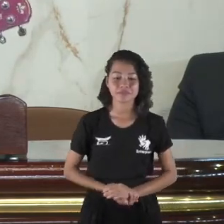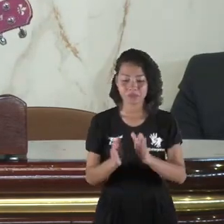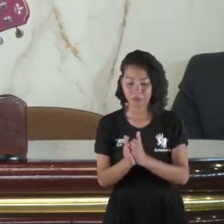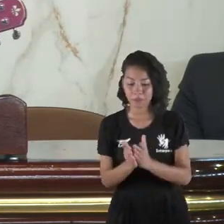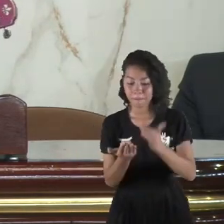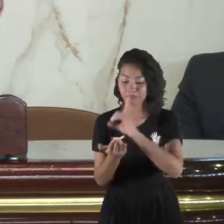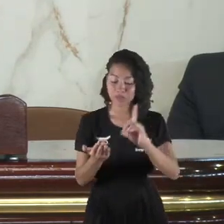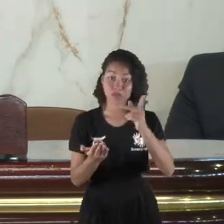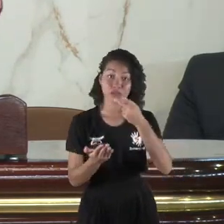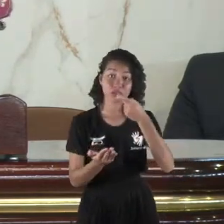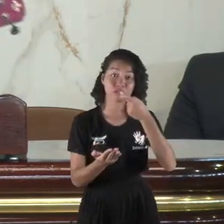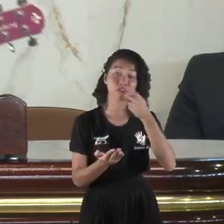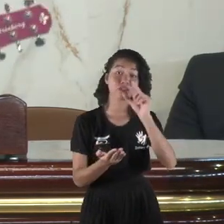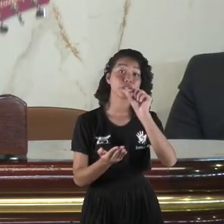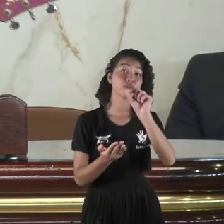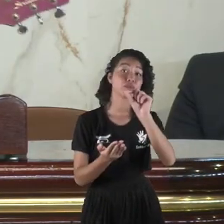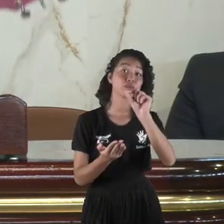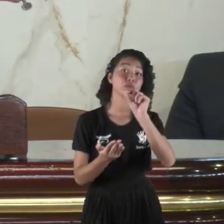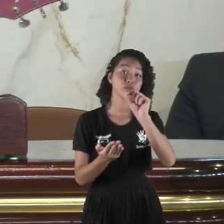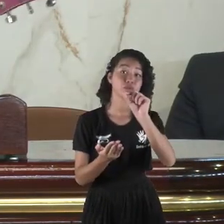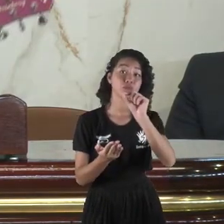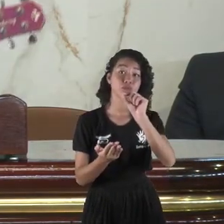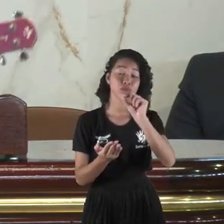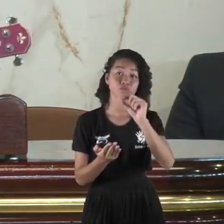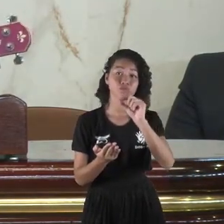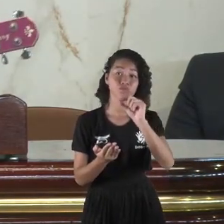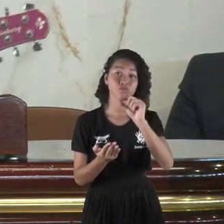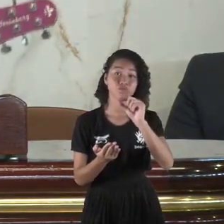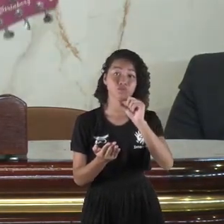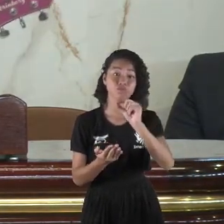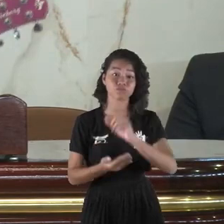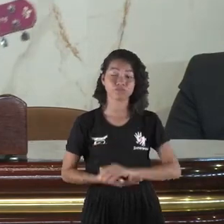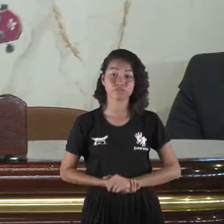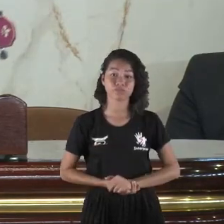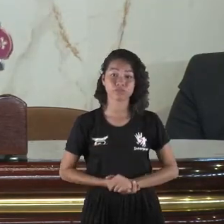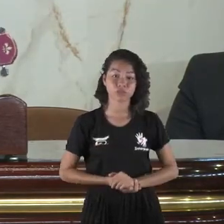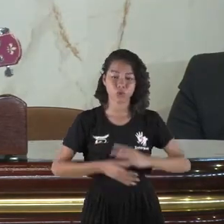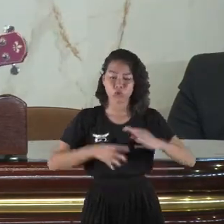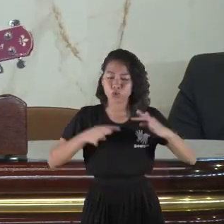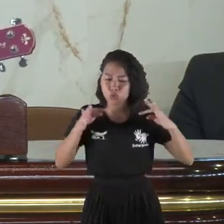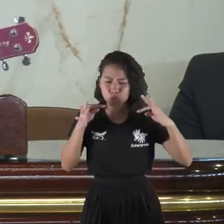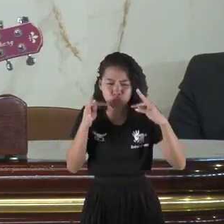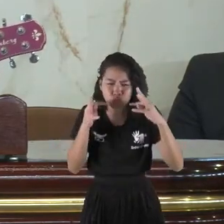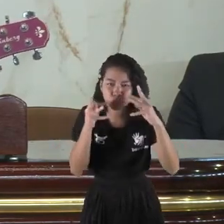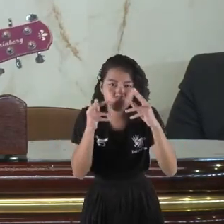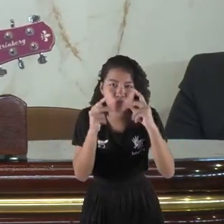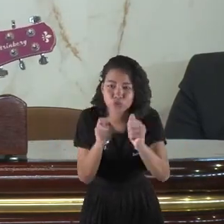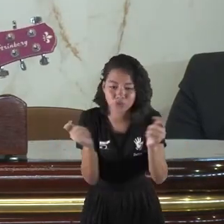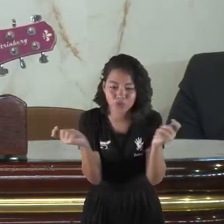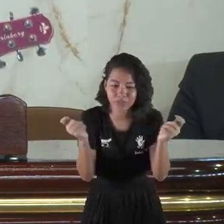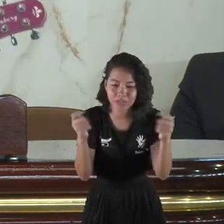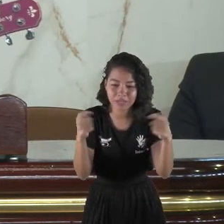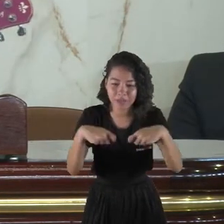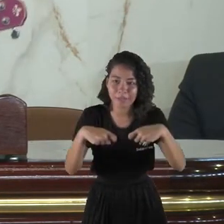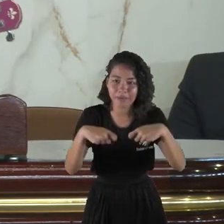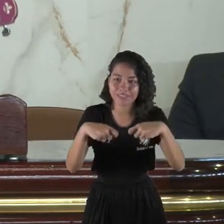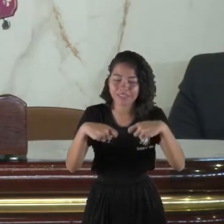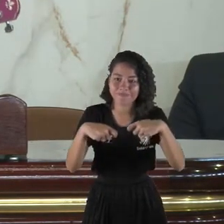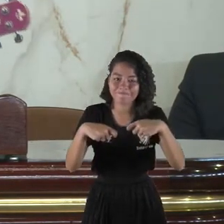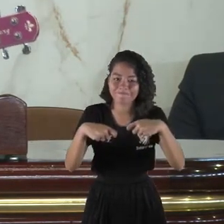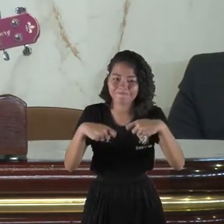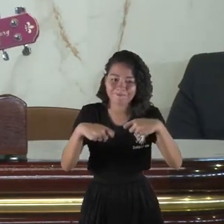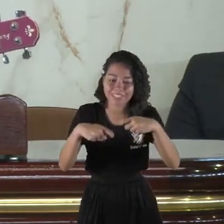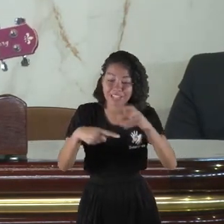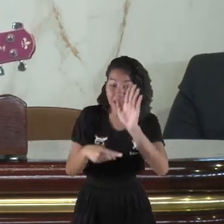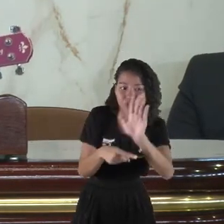Senhor nos diz que todas as coisas cooperam para o bem daqueles que amam a Deus, para